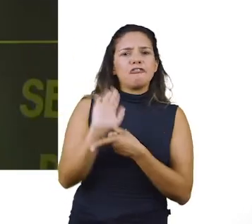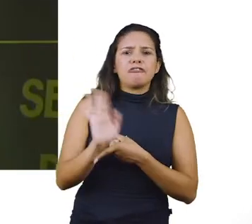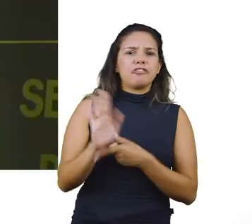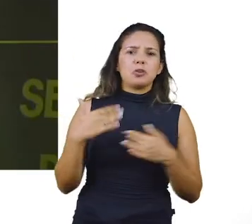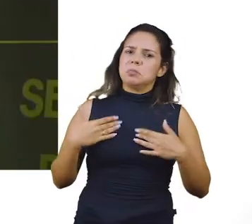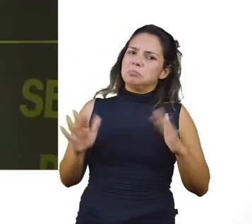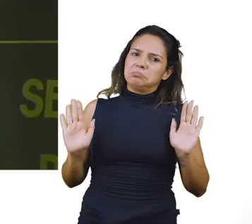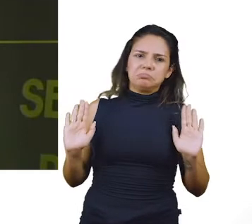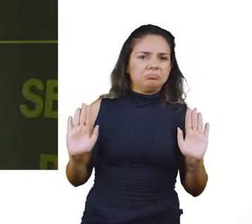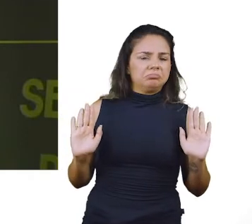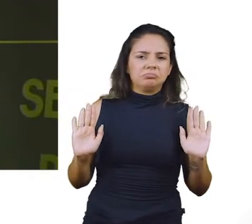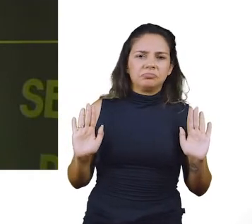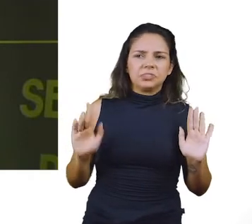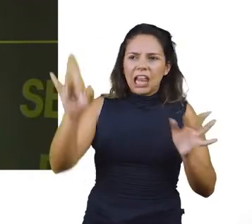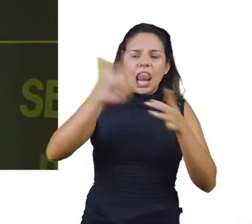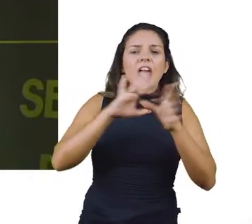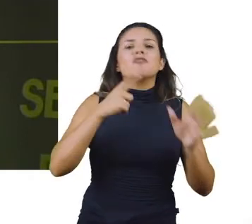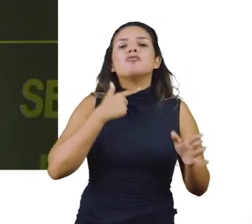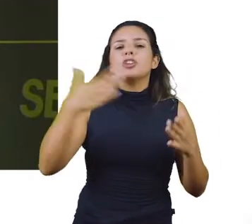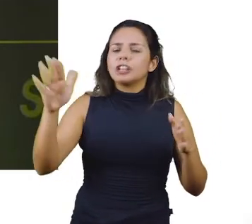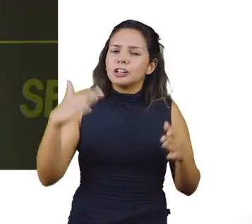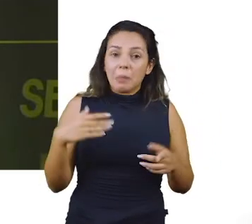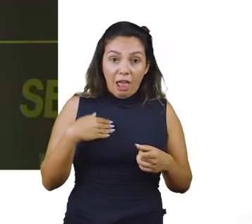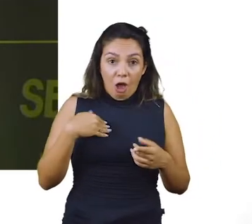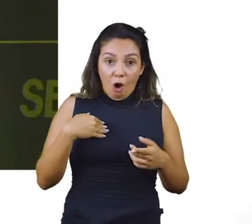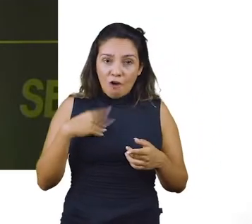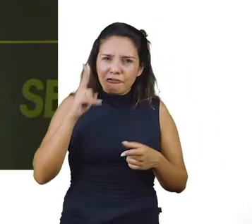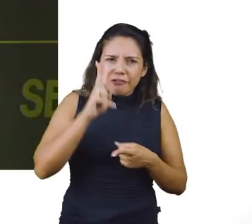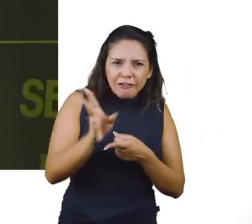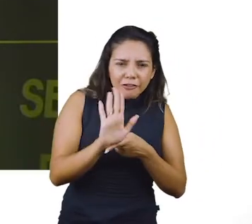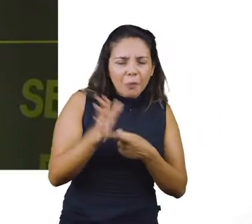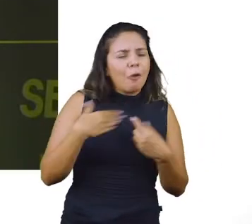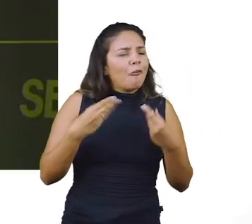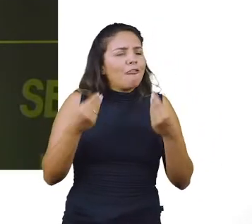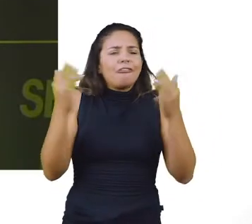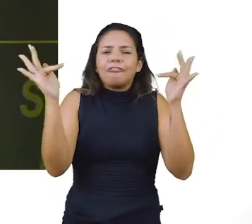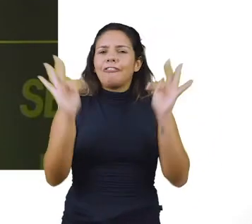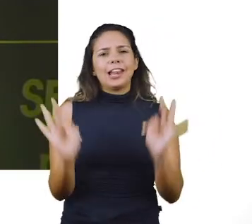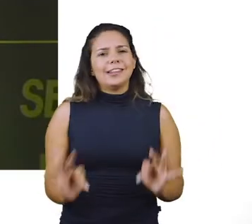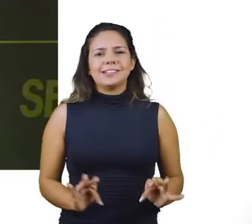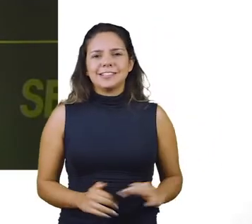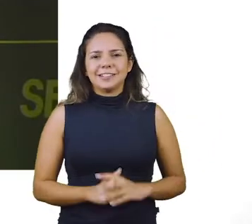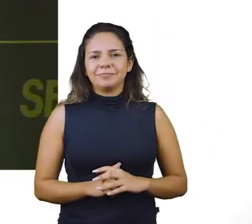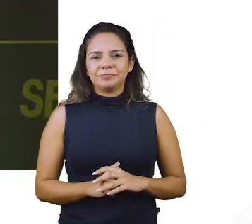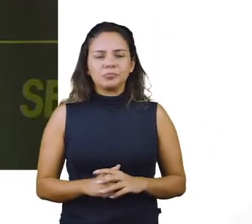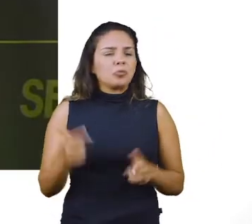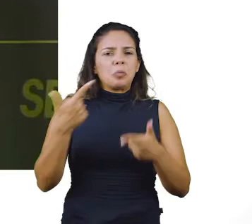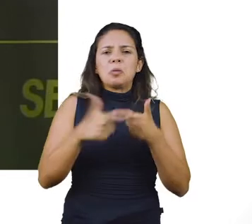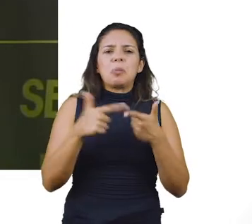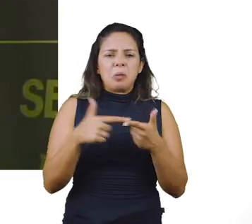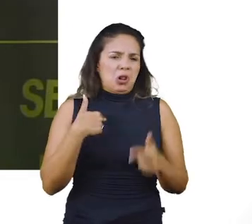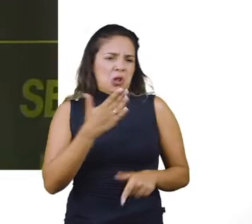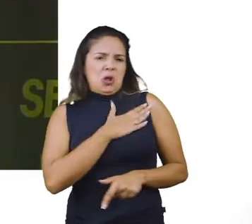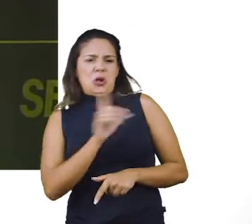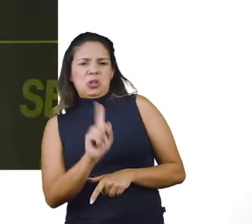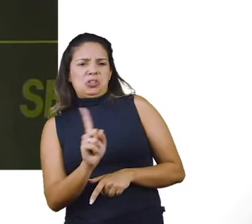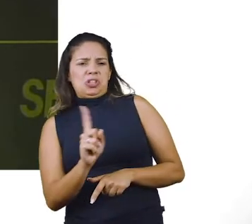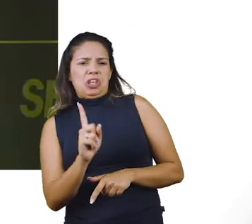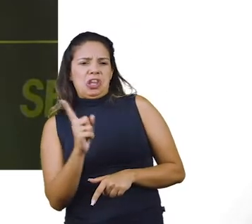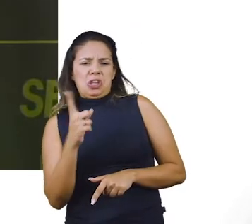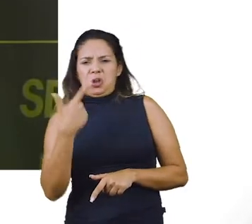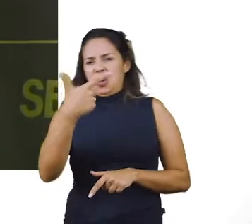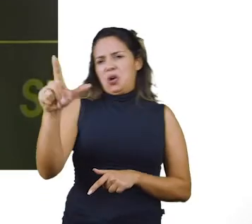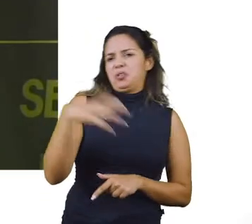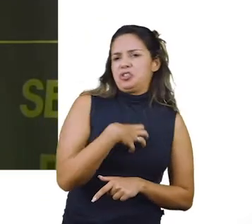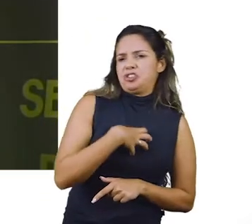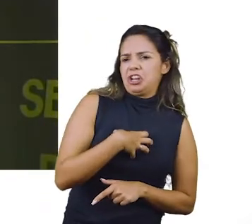meus livros e fiquei muito feliz, assim, não tive nenhum problema de dizer, eu não gostei, eu queria que ficasse